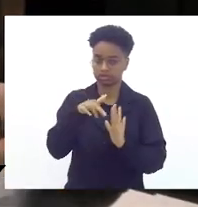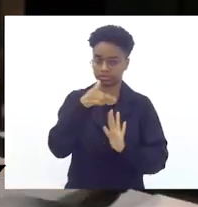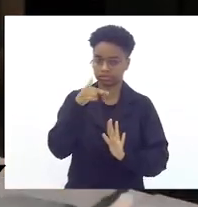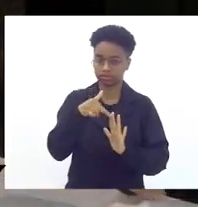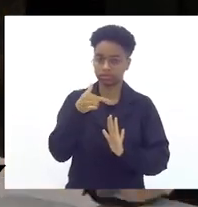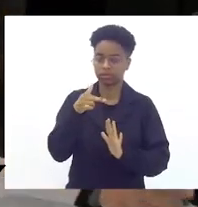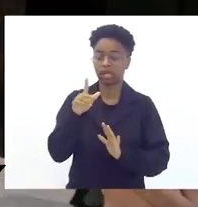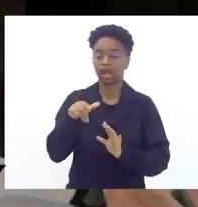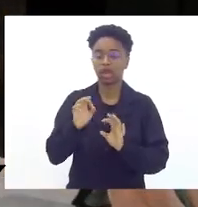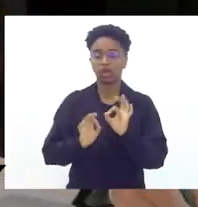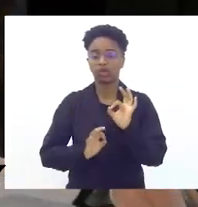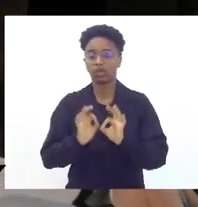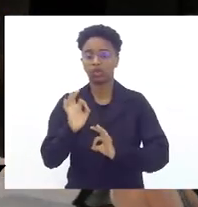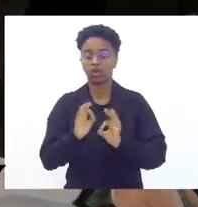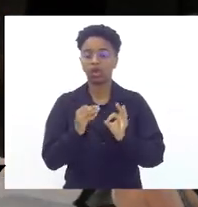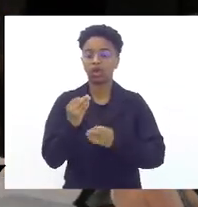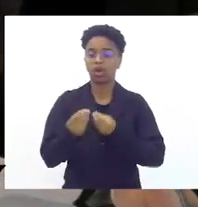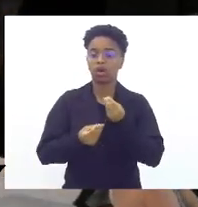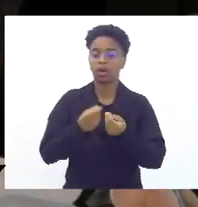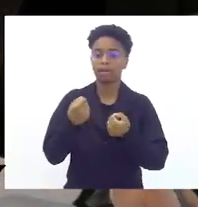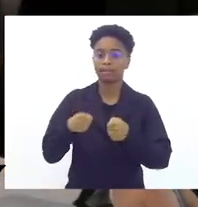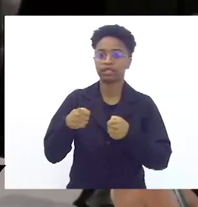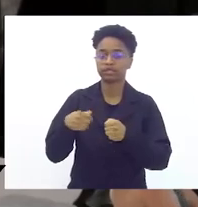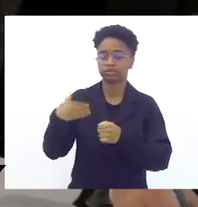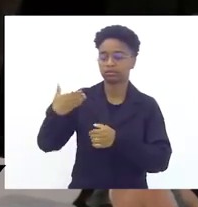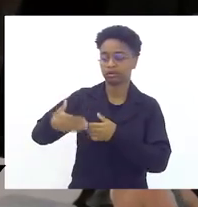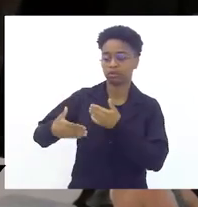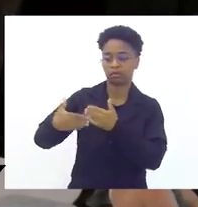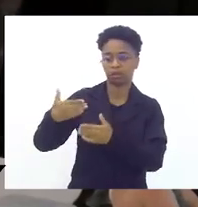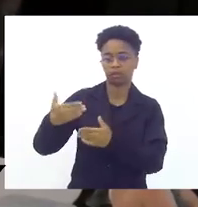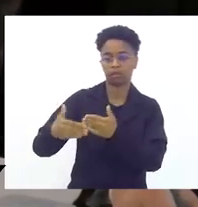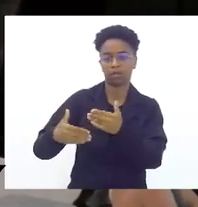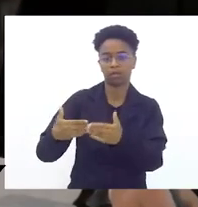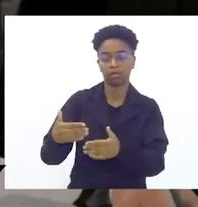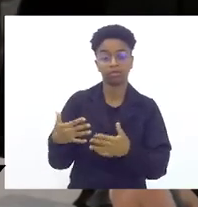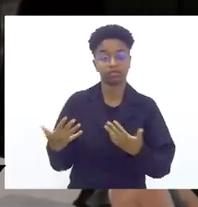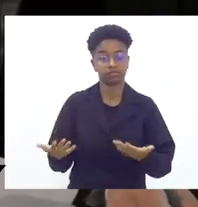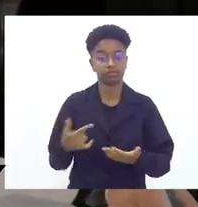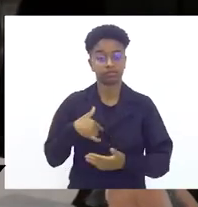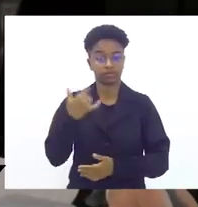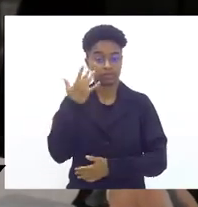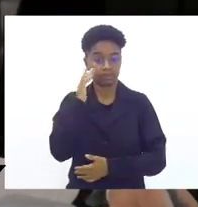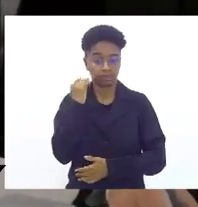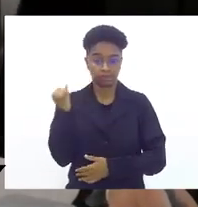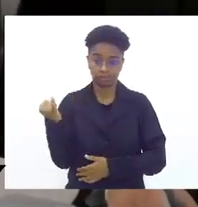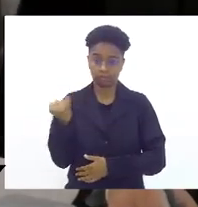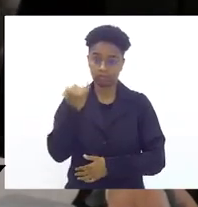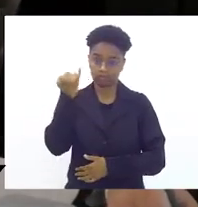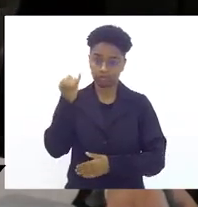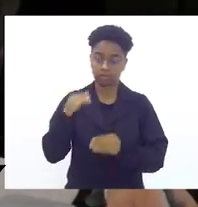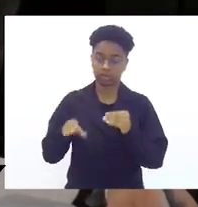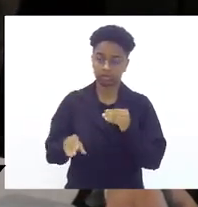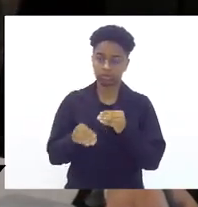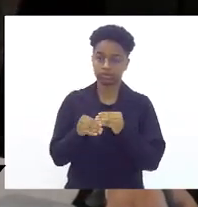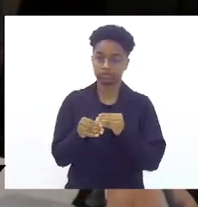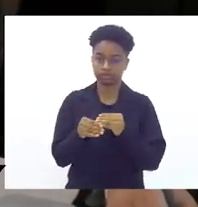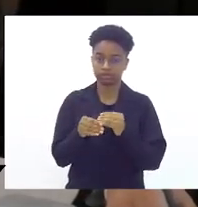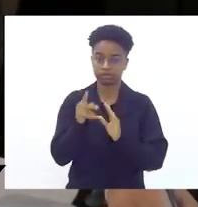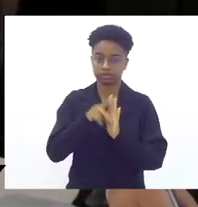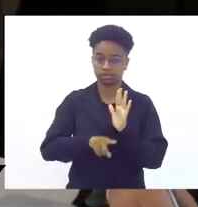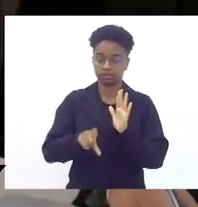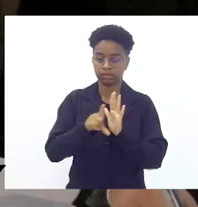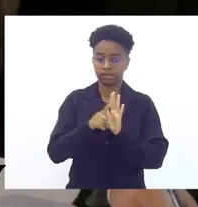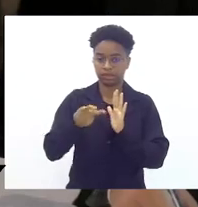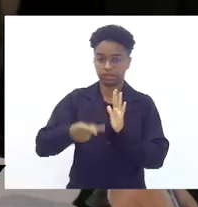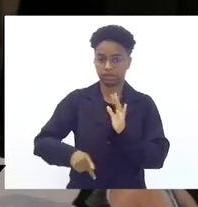é traçar como deve ser o procedimento e isso é que eu acho que vale a pena implementar no projeto de